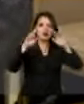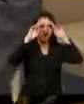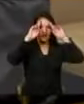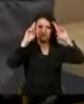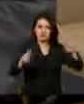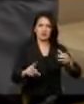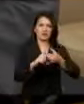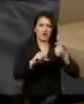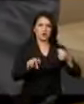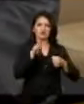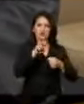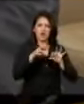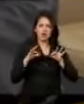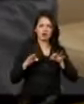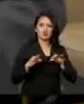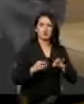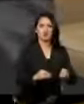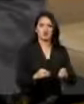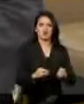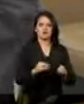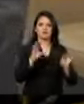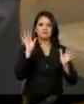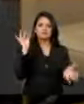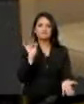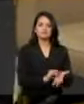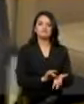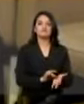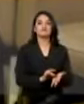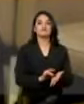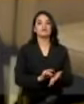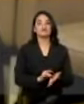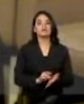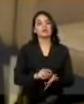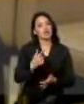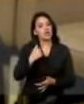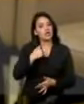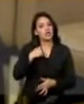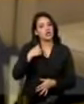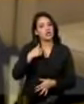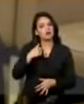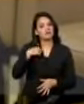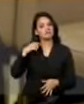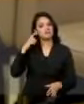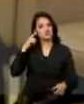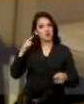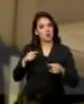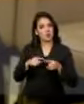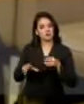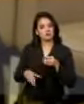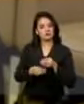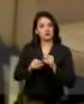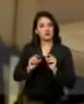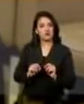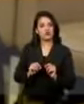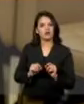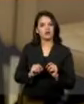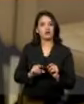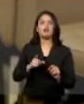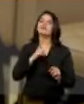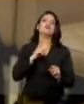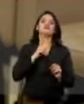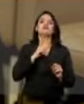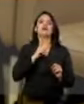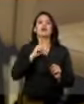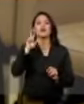inciso 57. E eu agrego, a literalidade do artigo 5º, 57, tem a sua razão de ser.